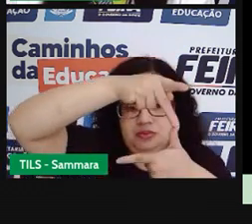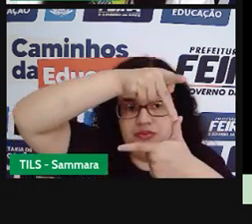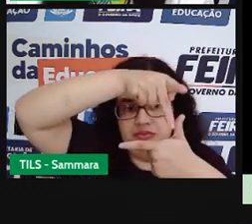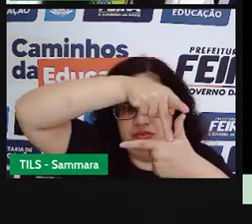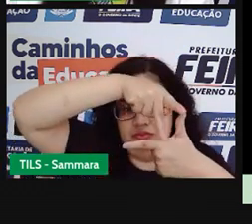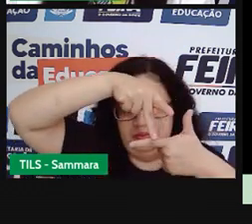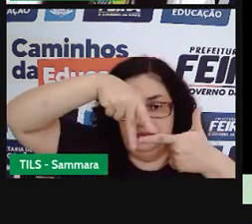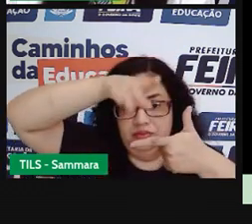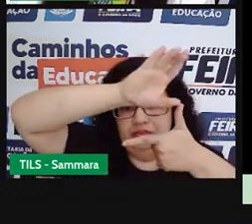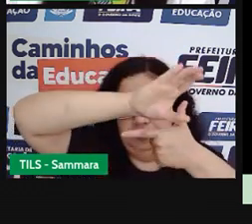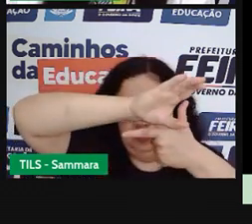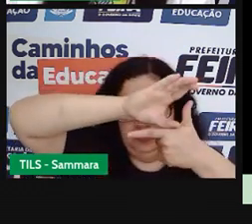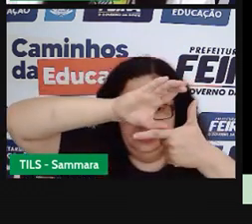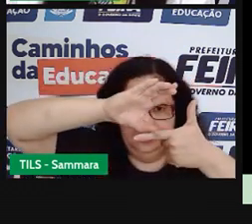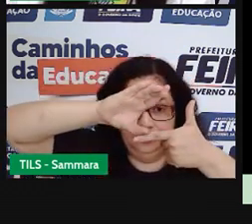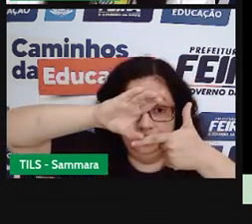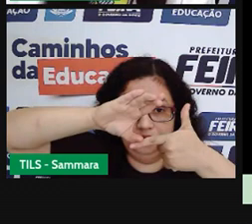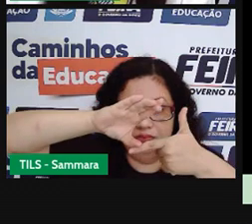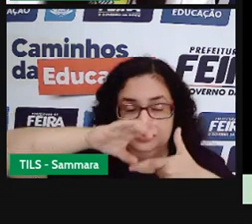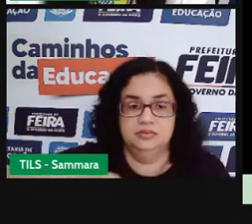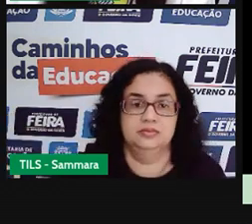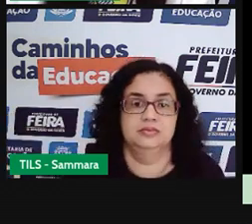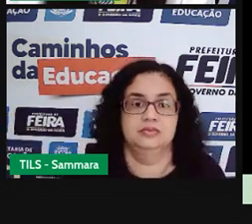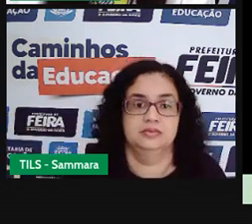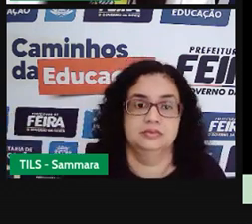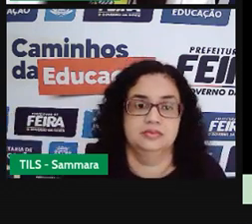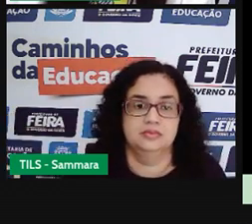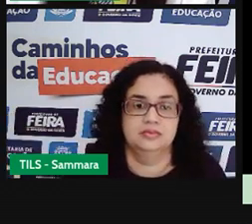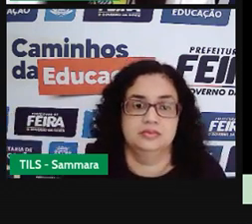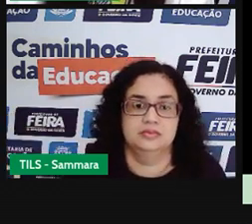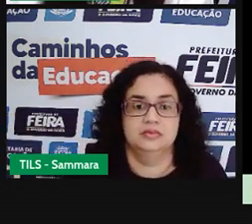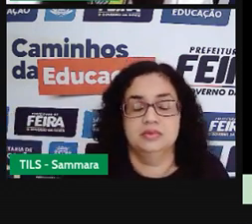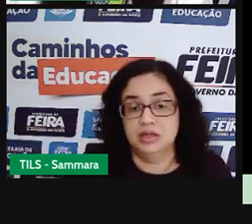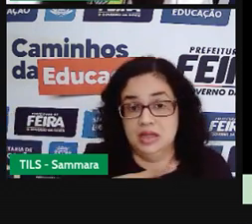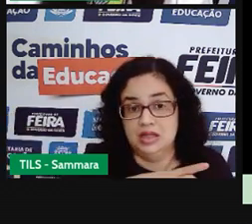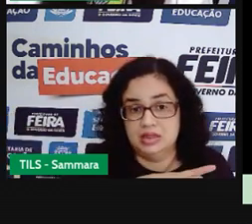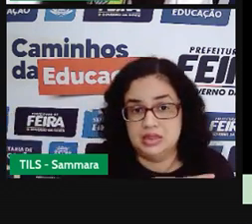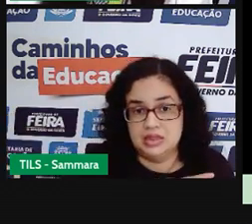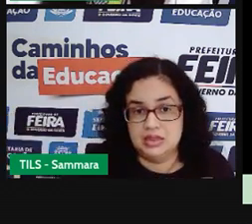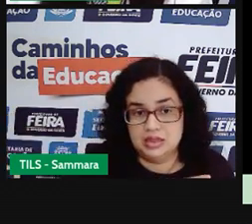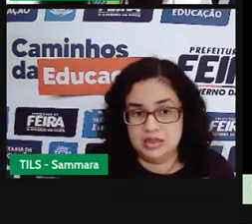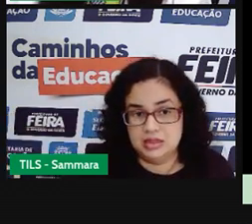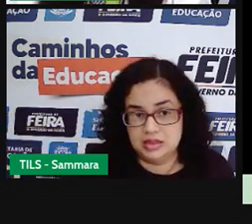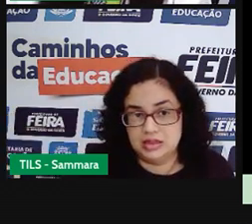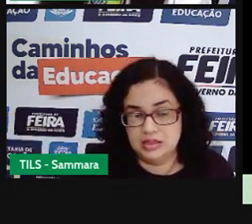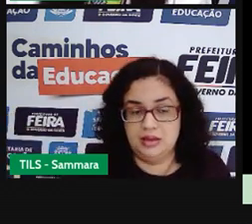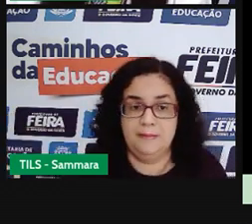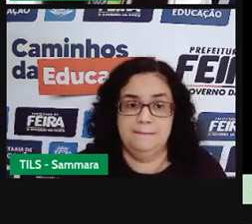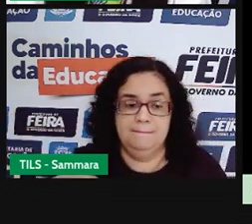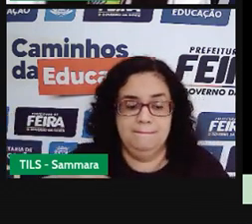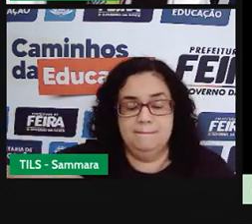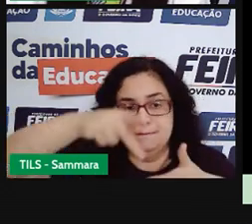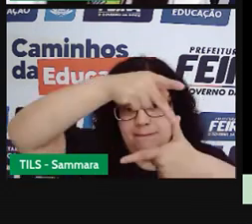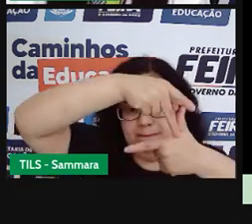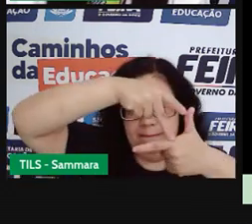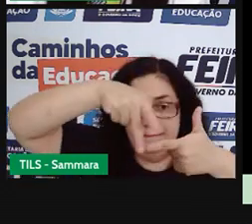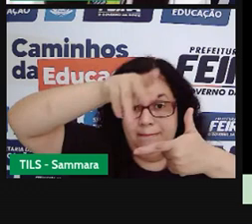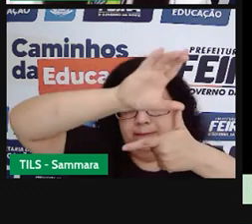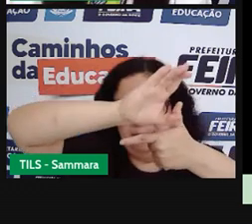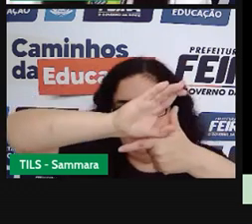olha só aqui nós temos apresentação do paralelepípedo fechado não é em sua forma